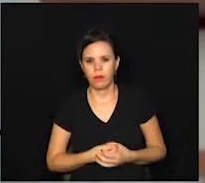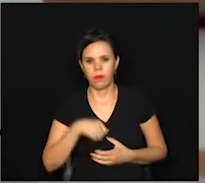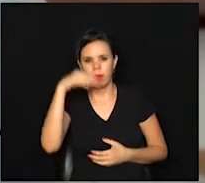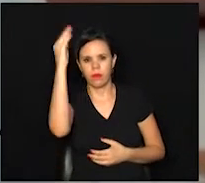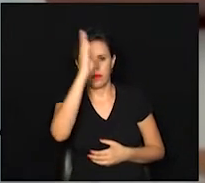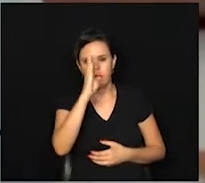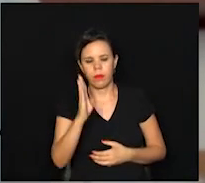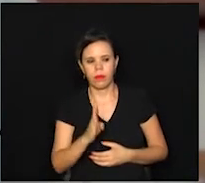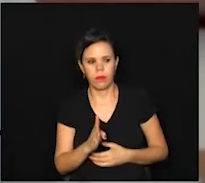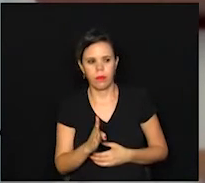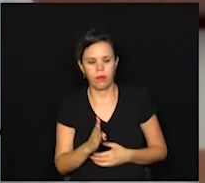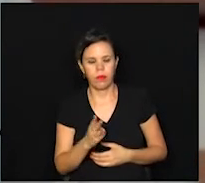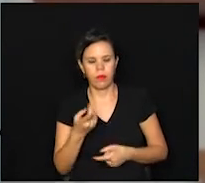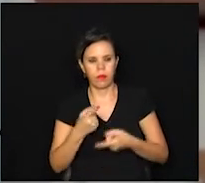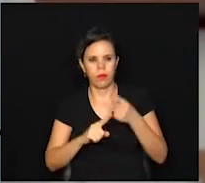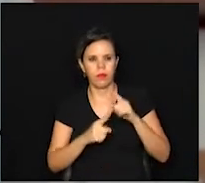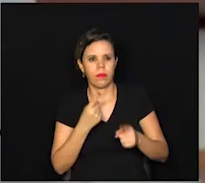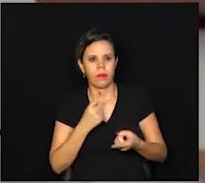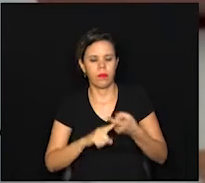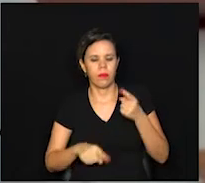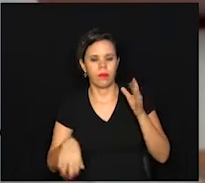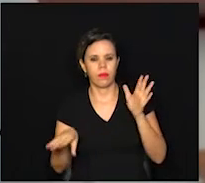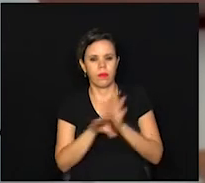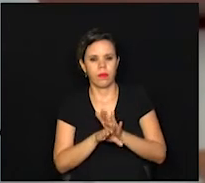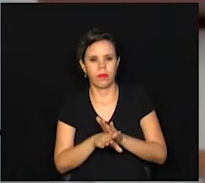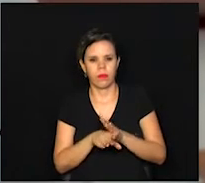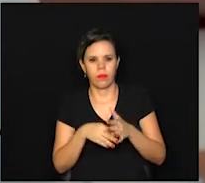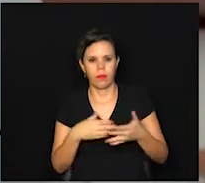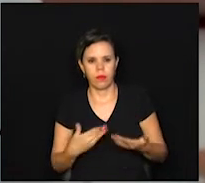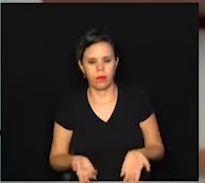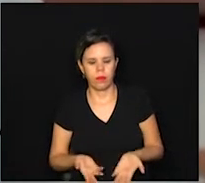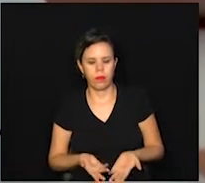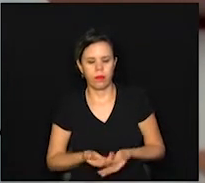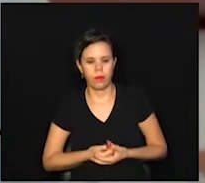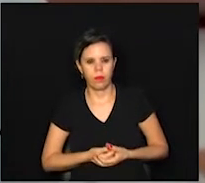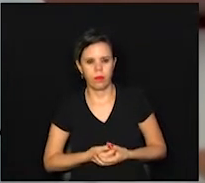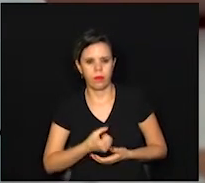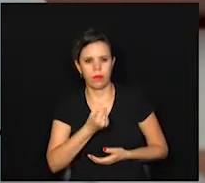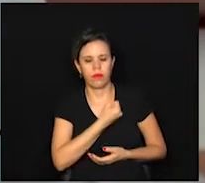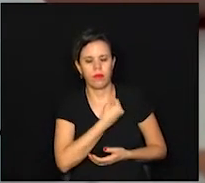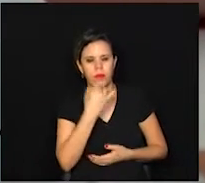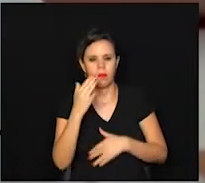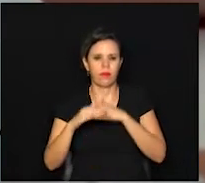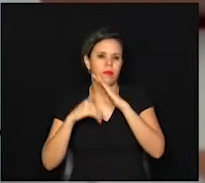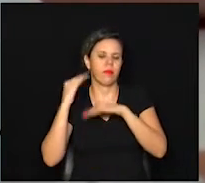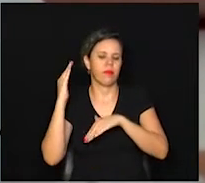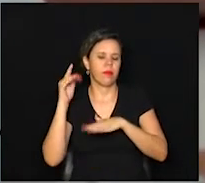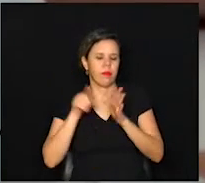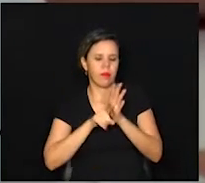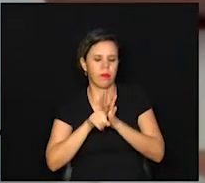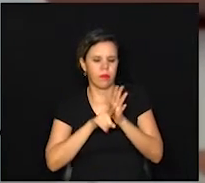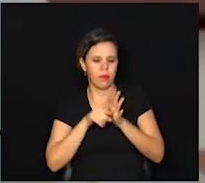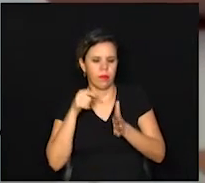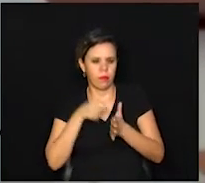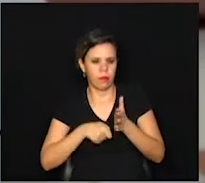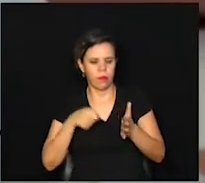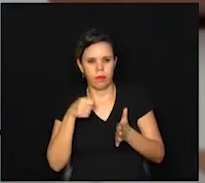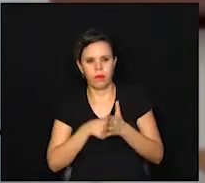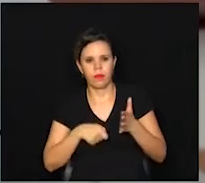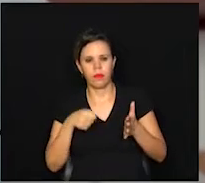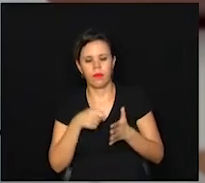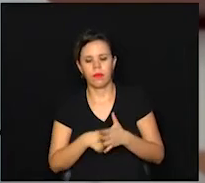Brasil, esse pacto chegou através de inúmeros avanços, né? Através